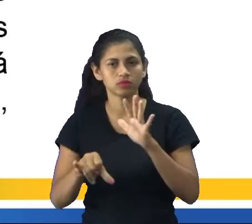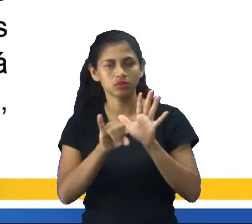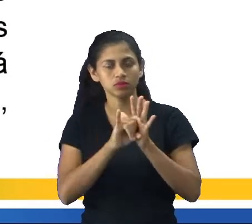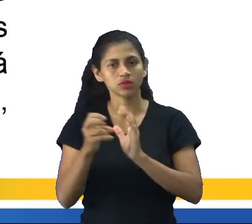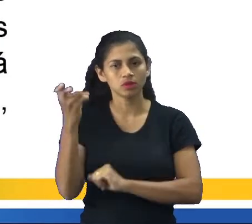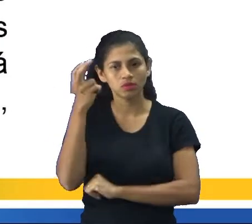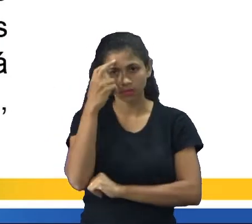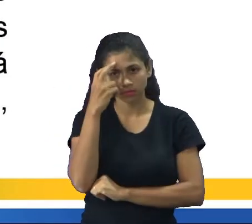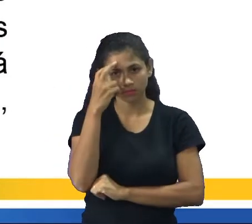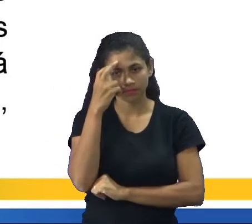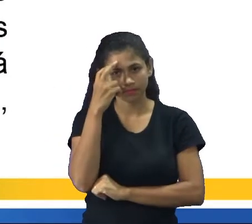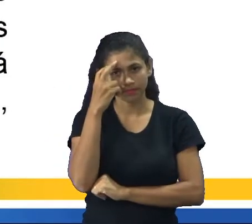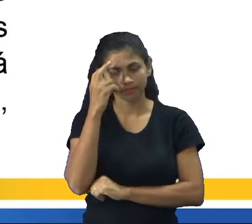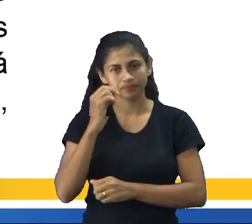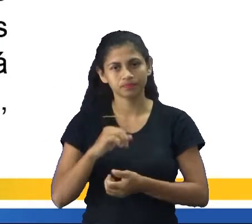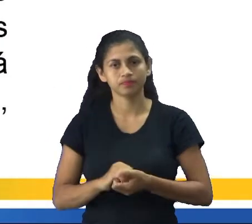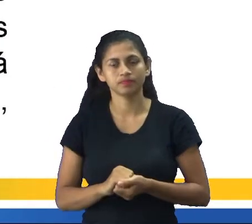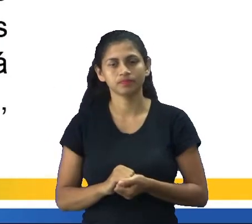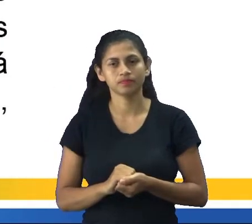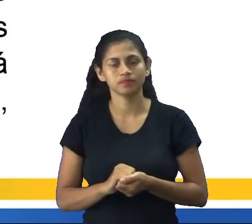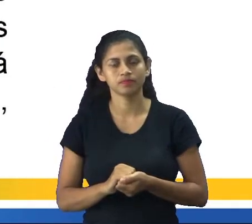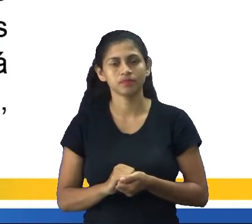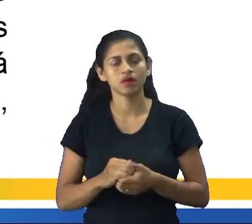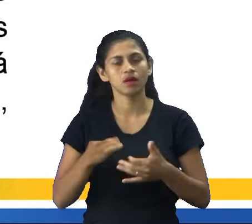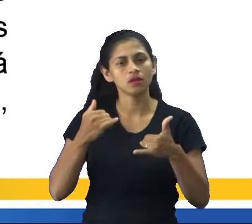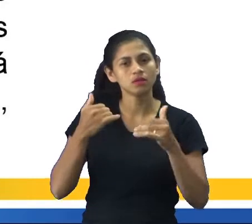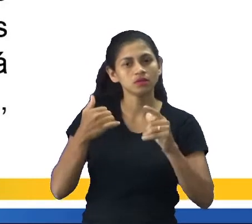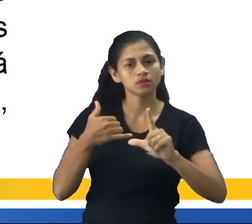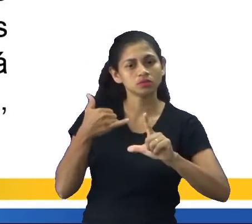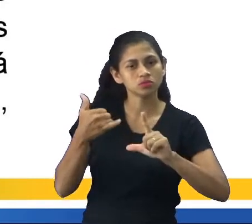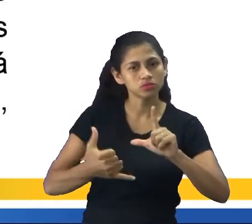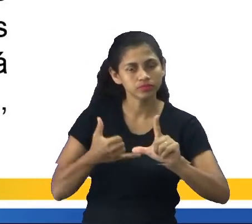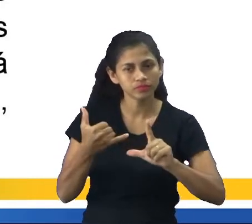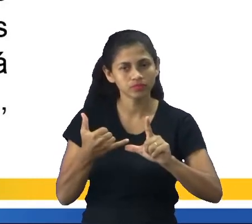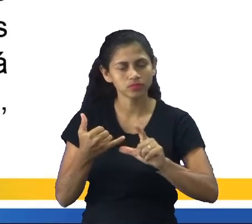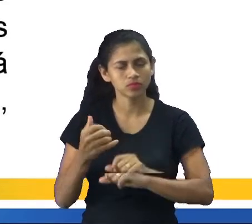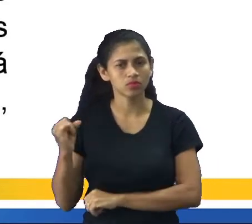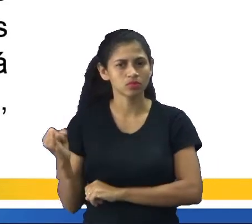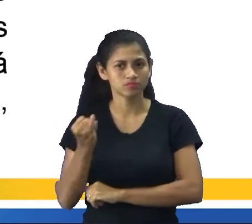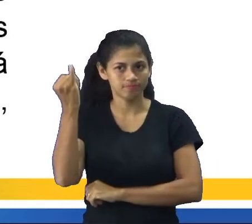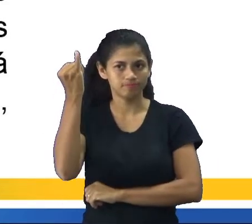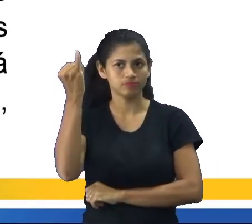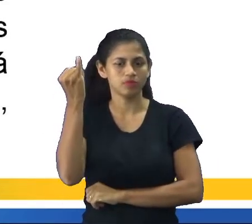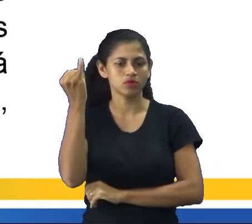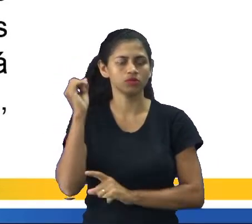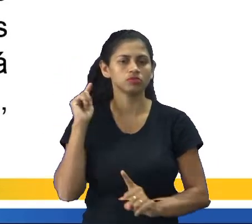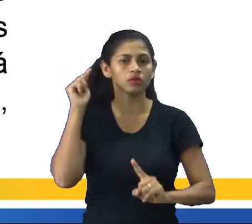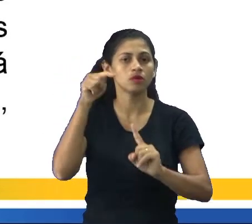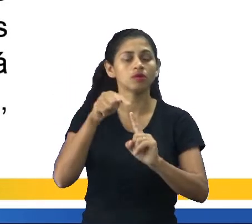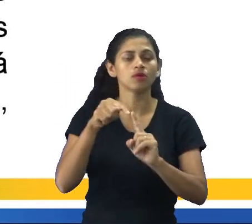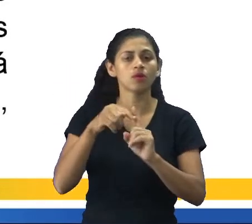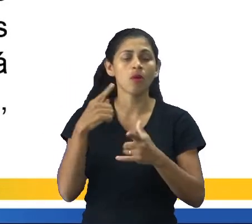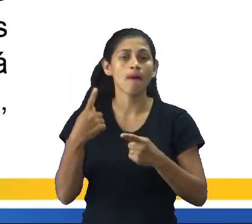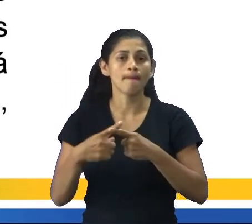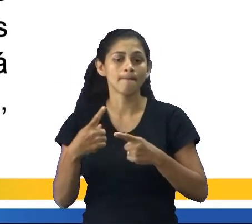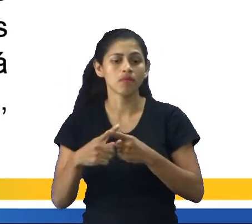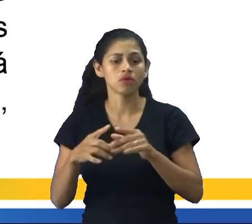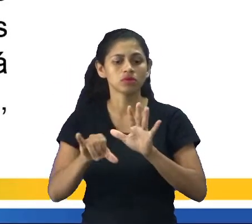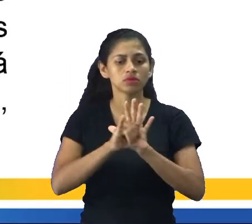cultural, como a gente já mencionou, as atividades lúdicas são cruciais na identificação, pois a identidade nacional